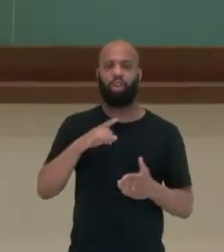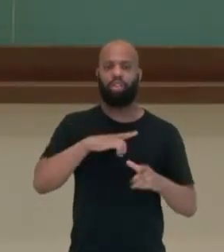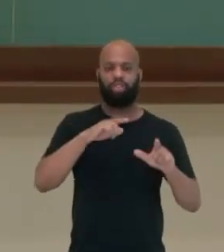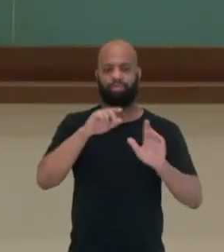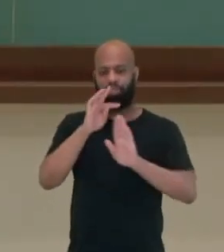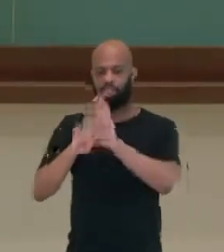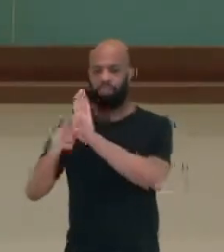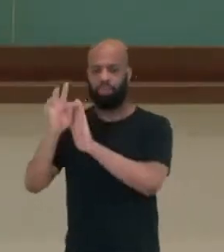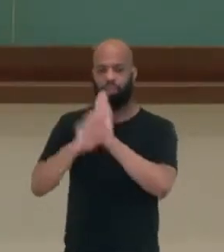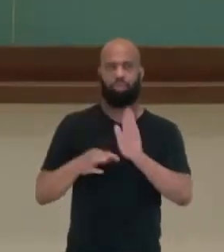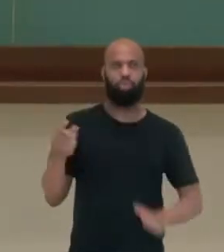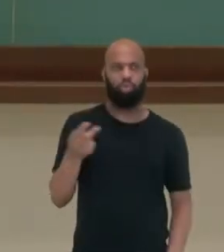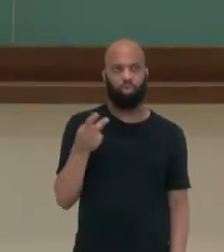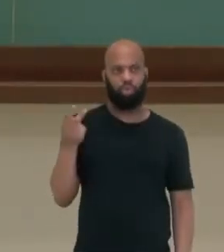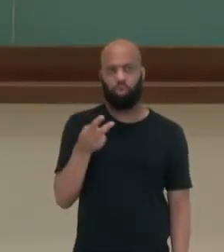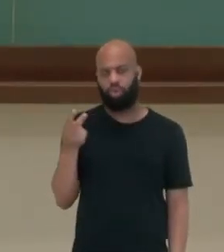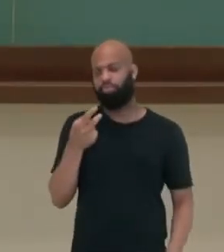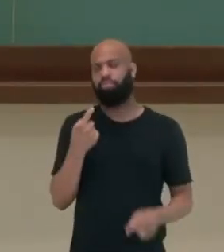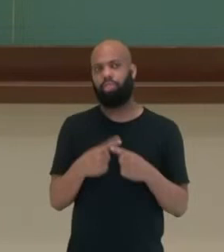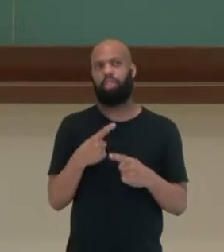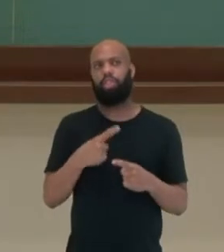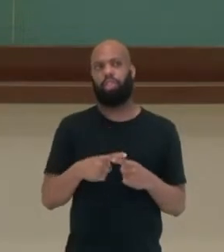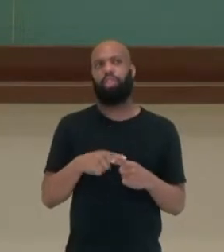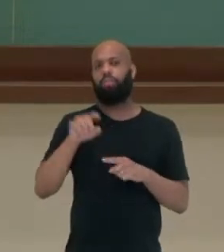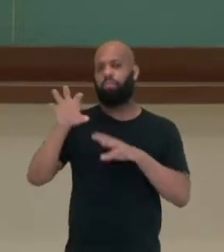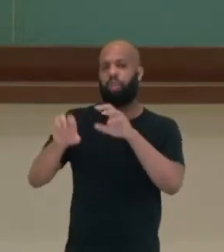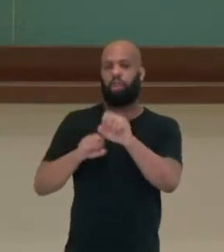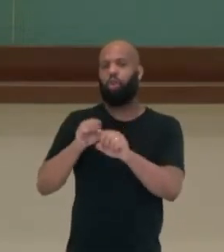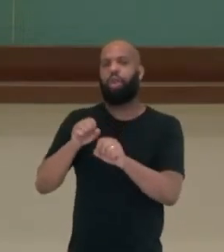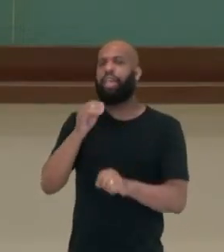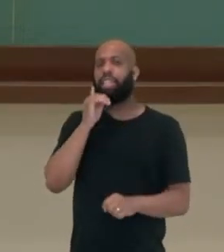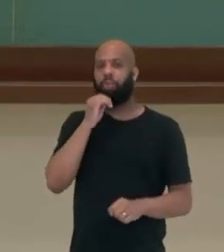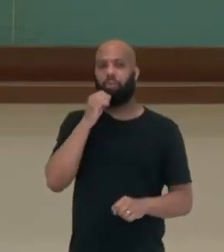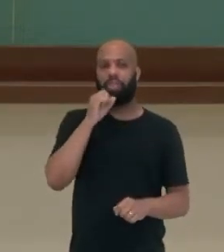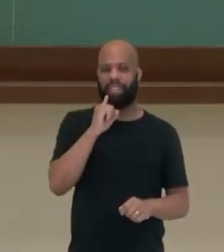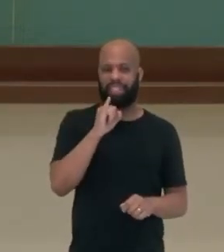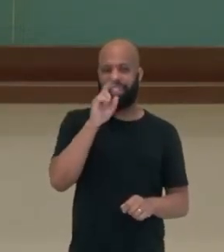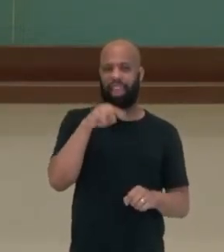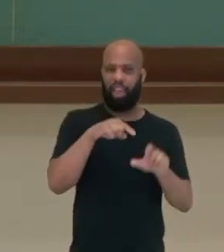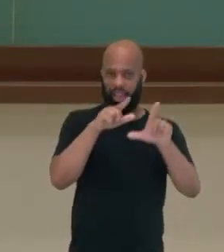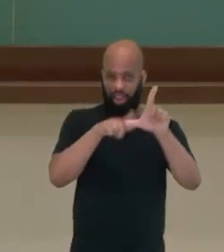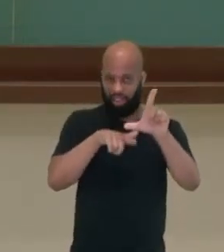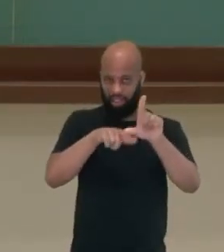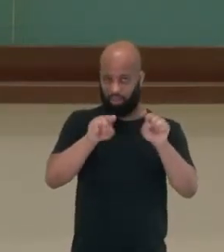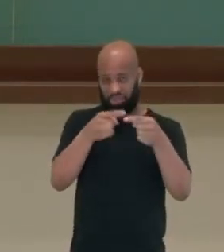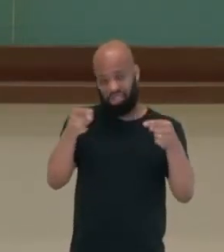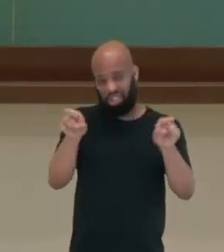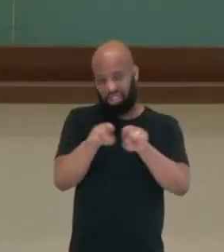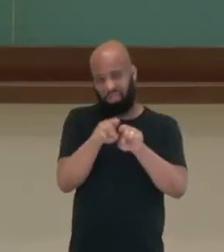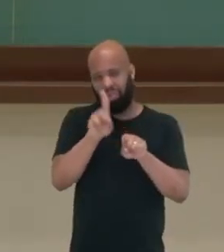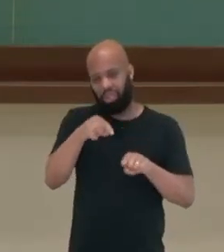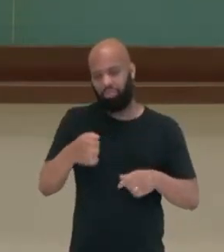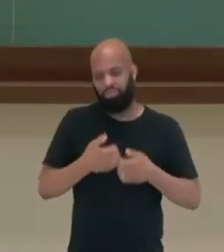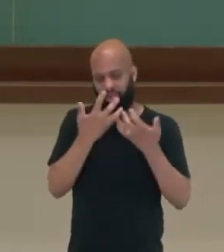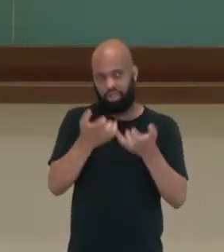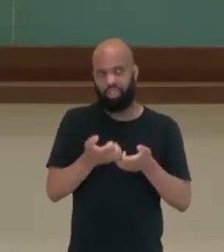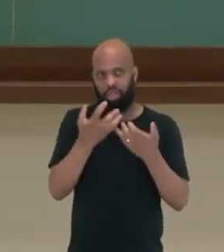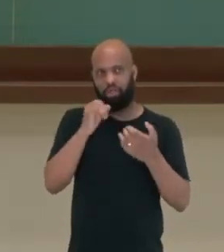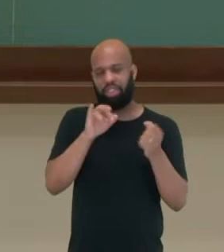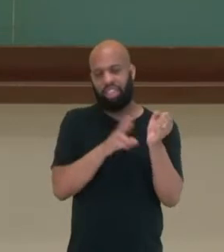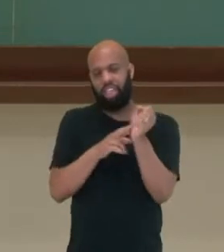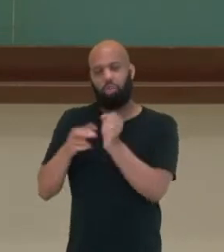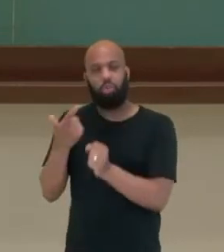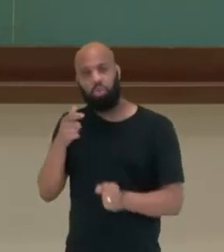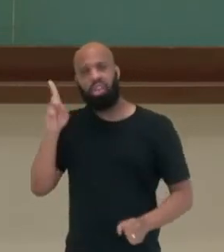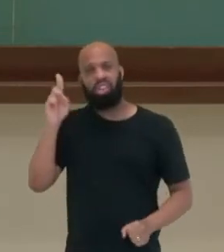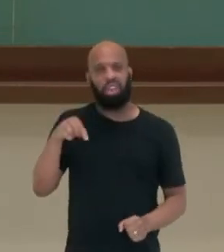que na verdade são poemas, né? Quando a gente retira a música, fica a letra, é um poema que nós temos ali. Então nesses